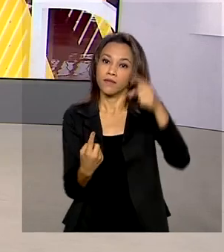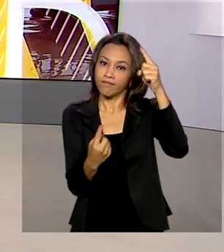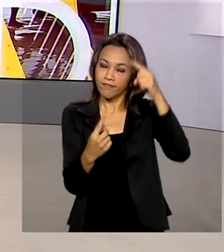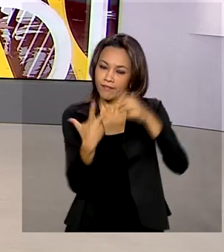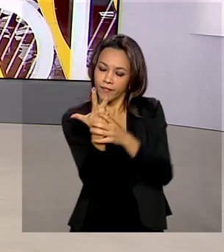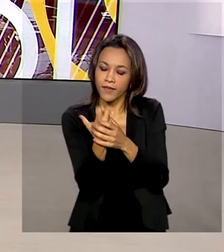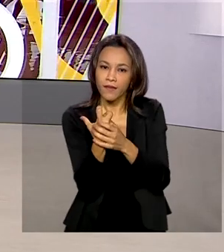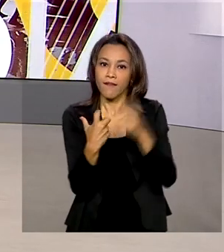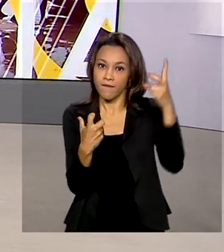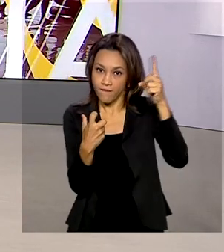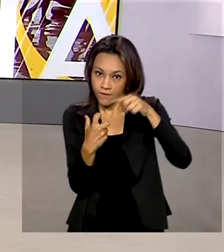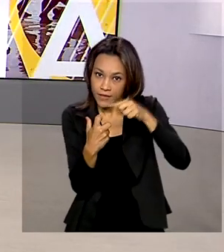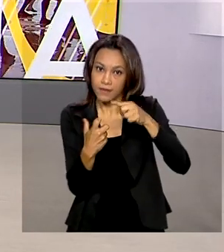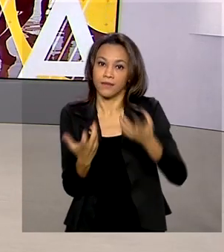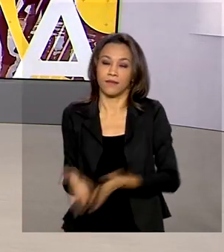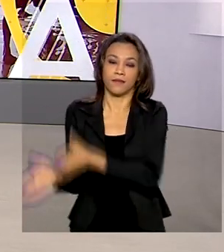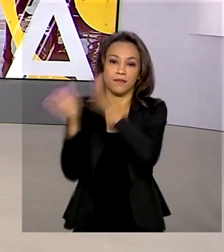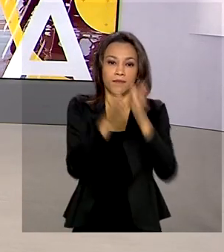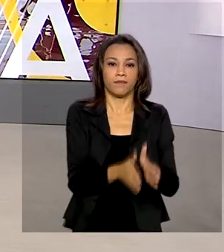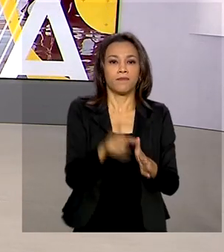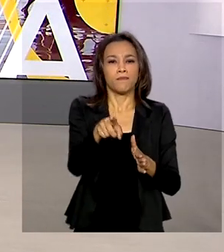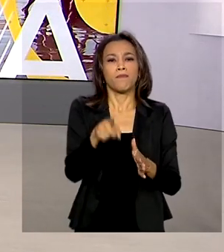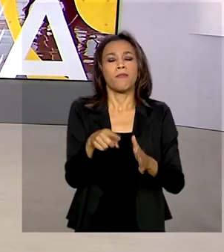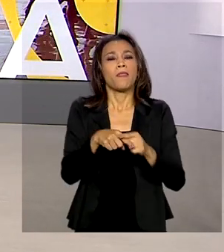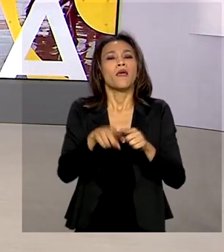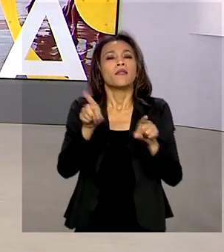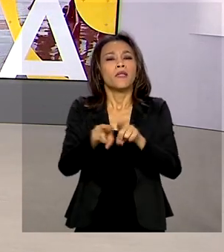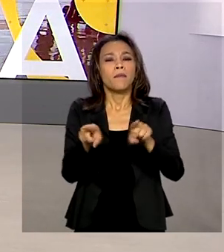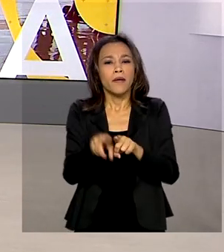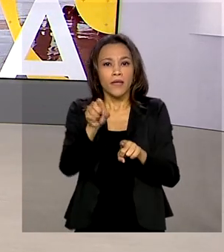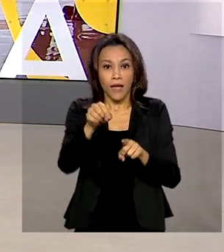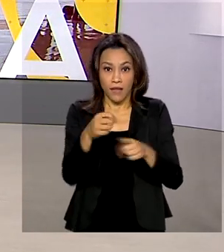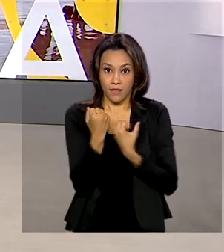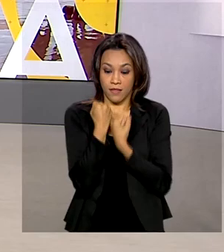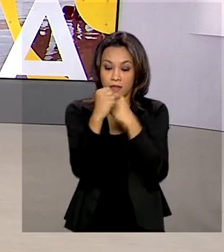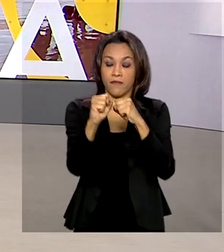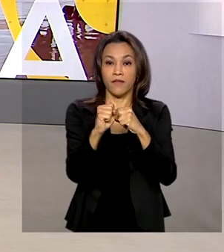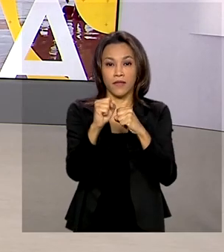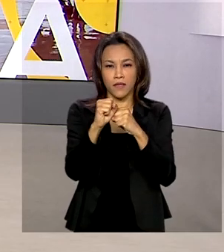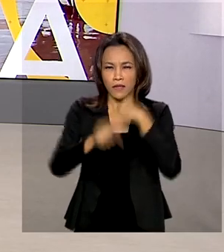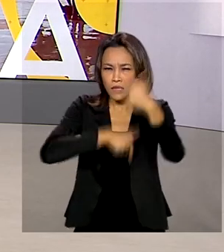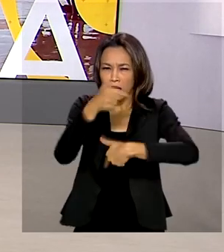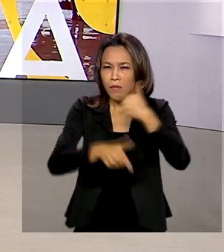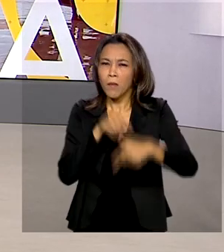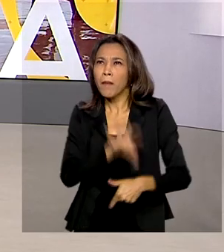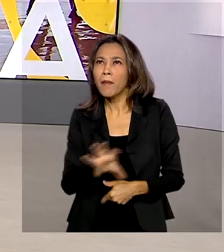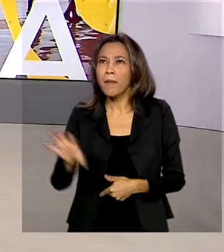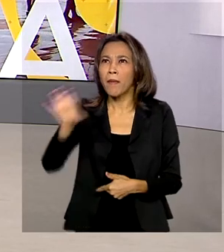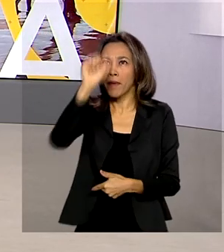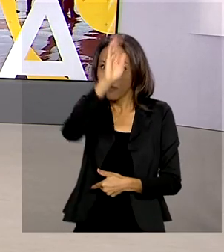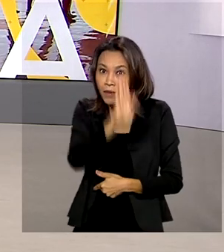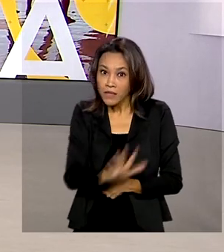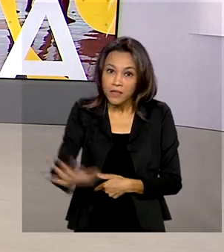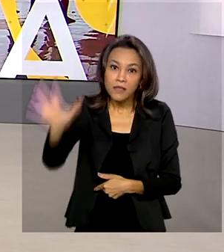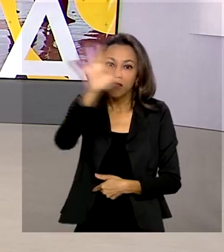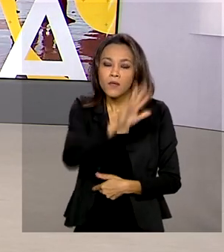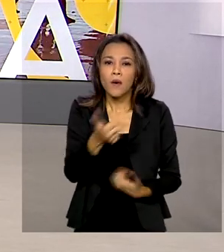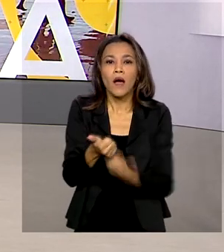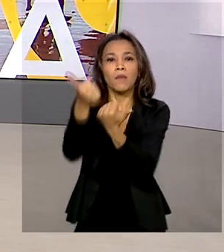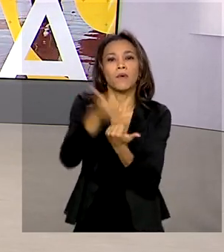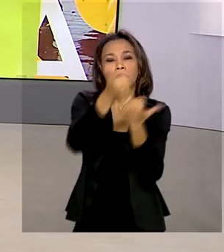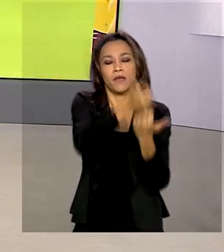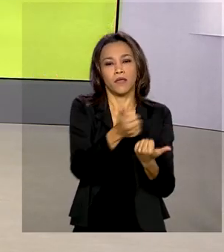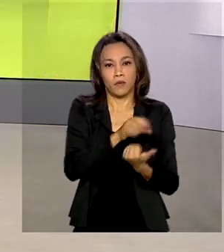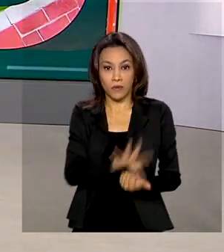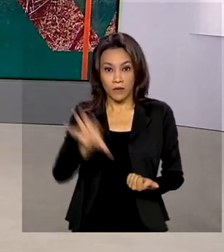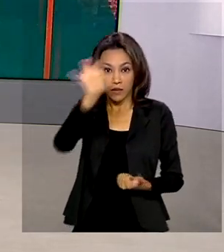Em 2020, a Secretaria Nacional de Proteção e Defesa Civil trabalhou em todas as regiões do país, dando apoio aos estados e